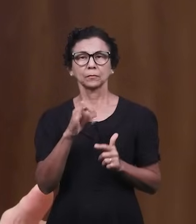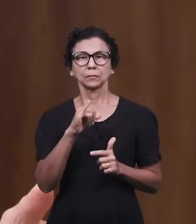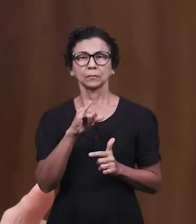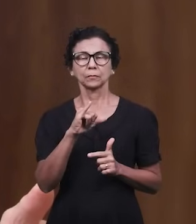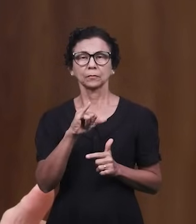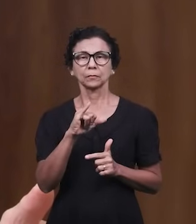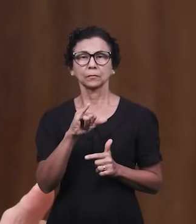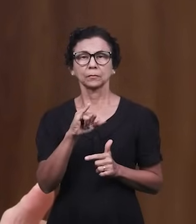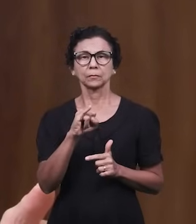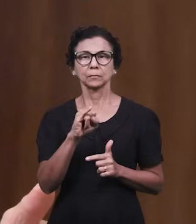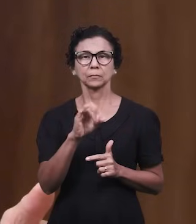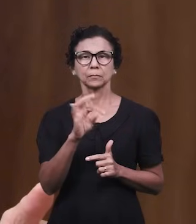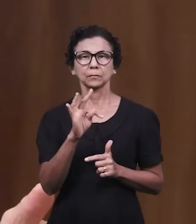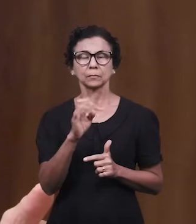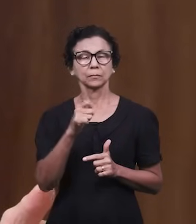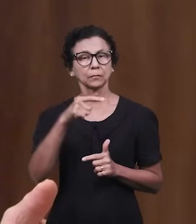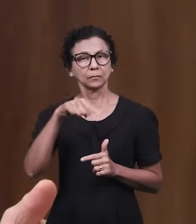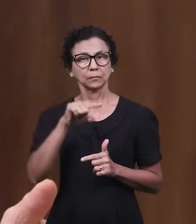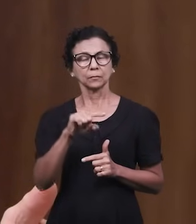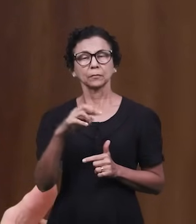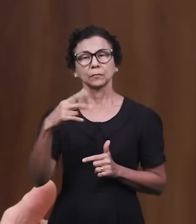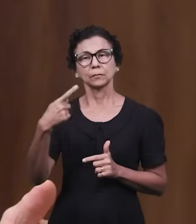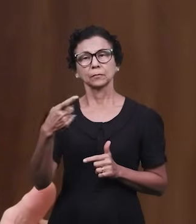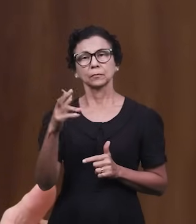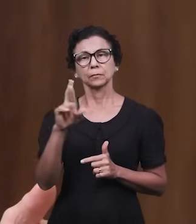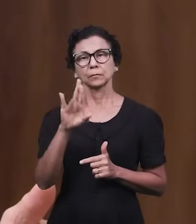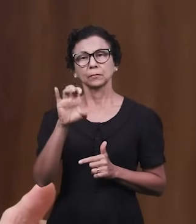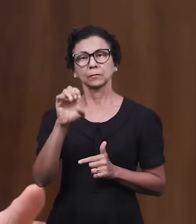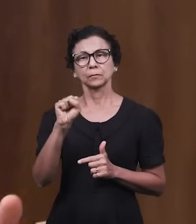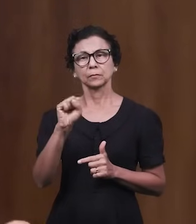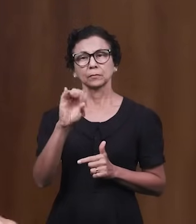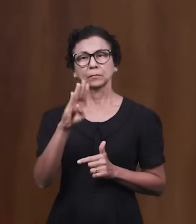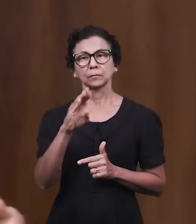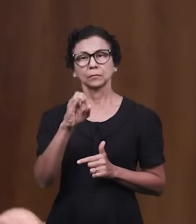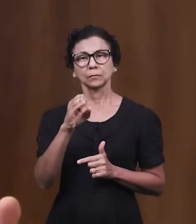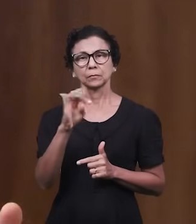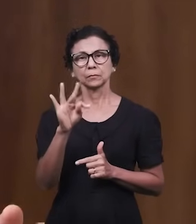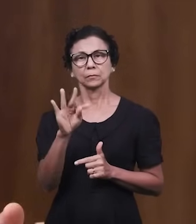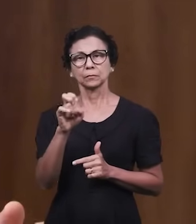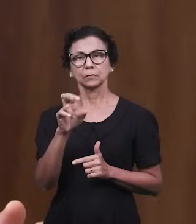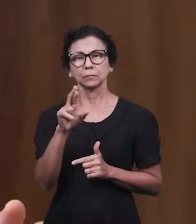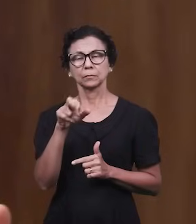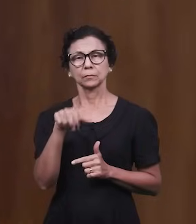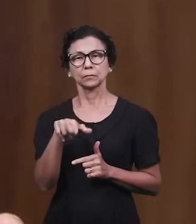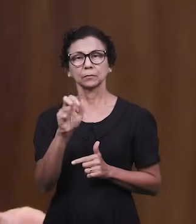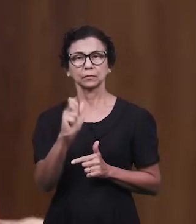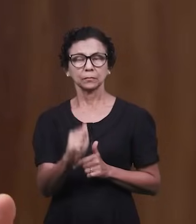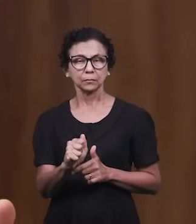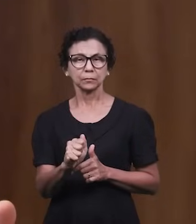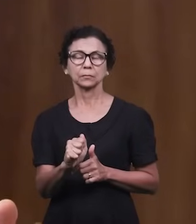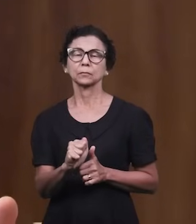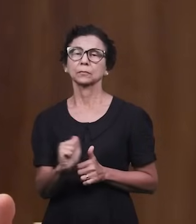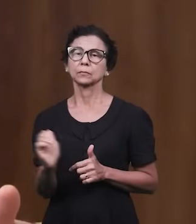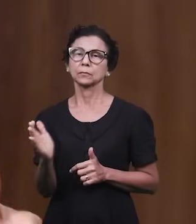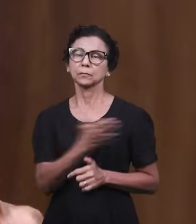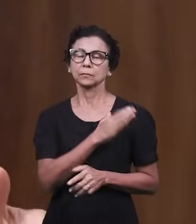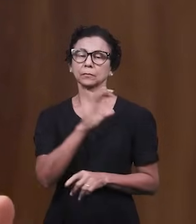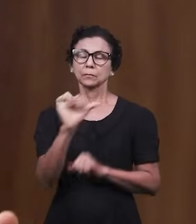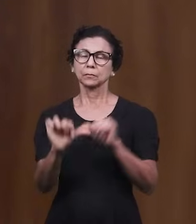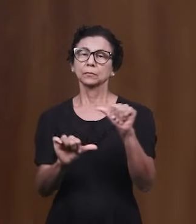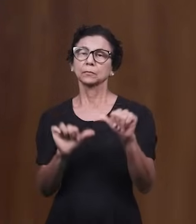passou-se a seguir Igreja Cristã Maranata. Mudou-se apenas a denominação, mantendo todos os princípios, aquilo que é